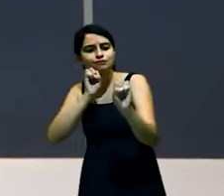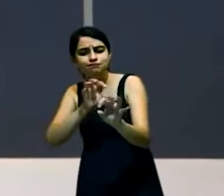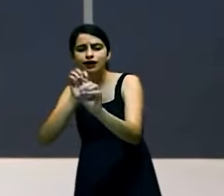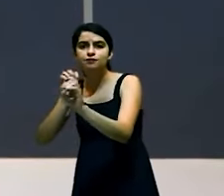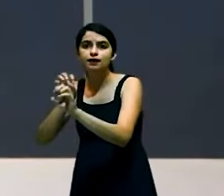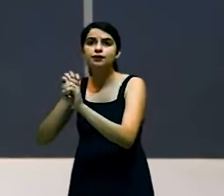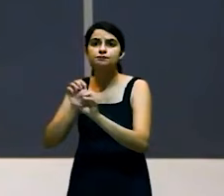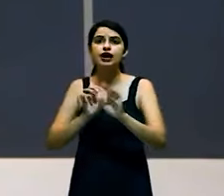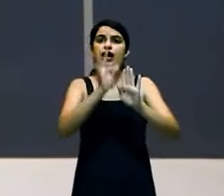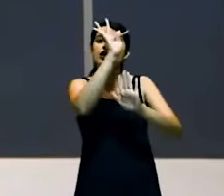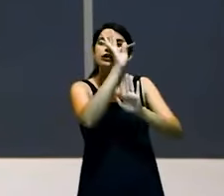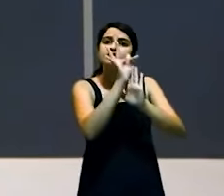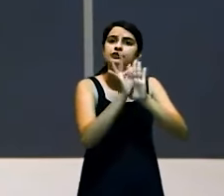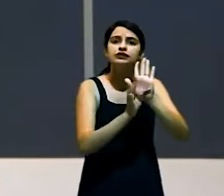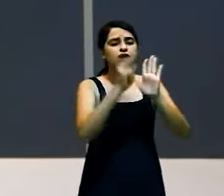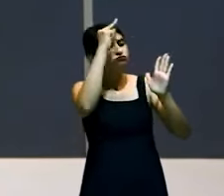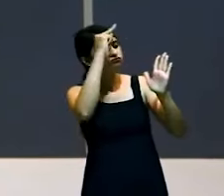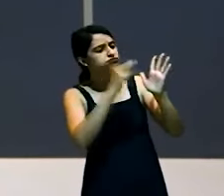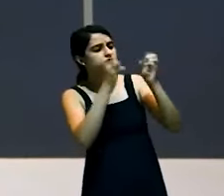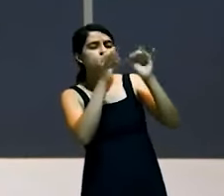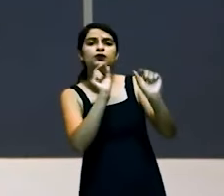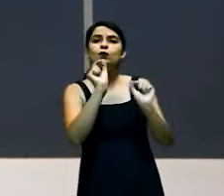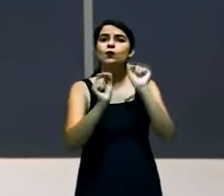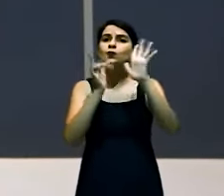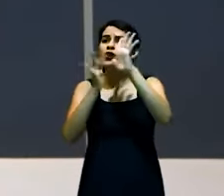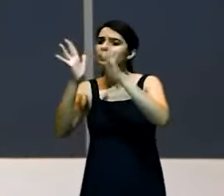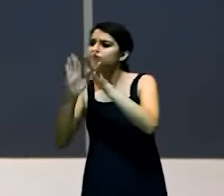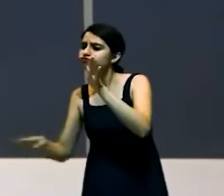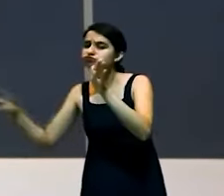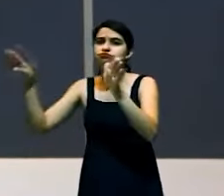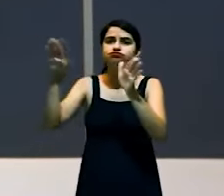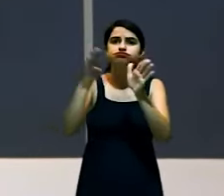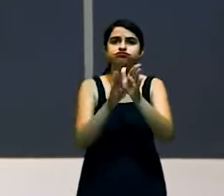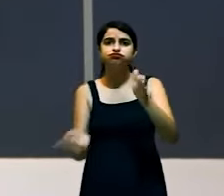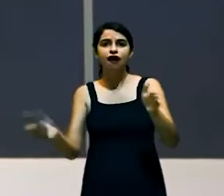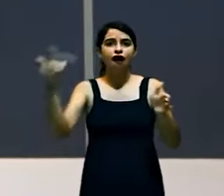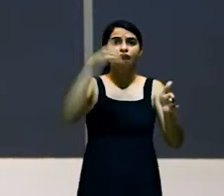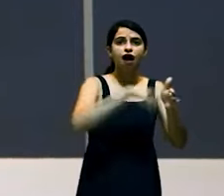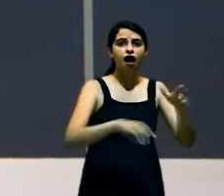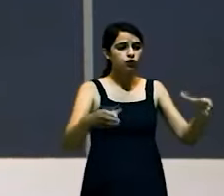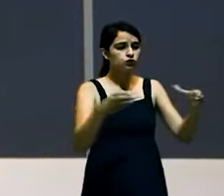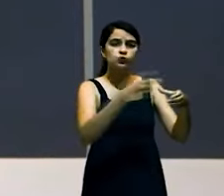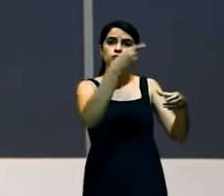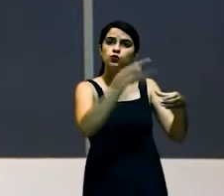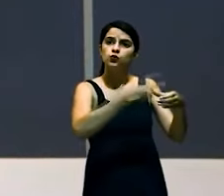E o texto diz que Jesus está chegando e ele entra numa aldeia chamada Betânia, bem